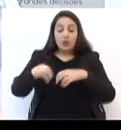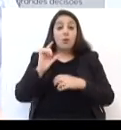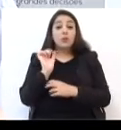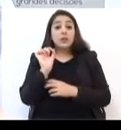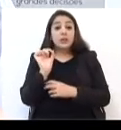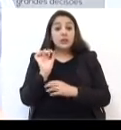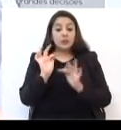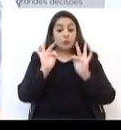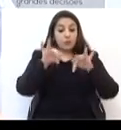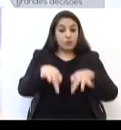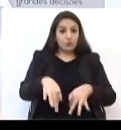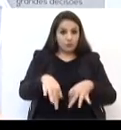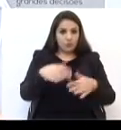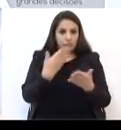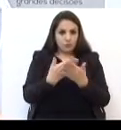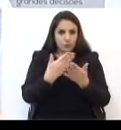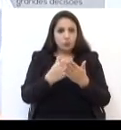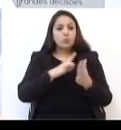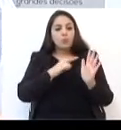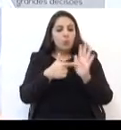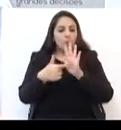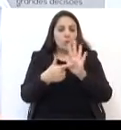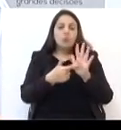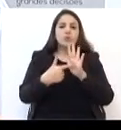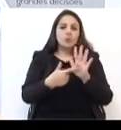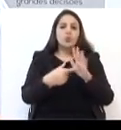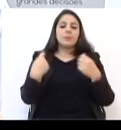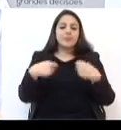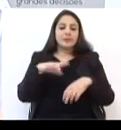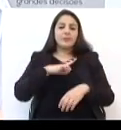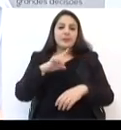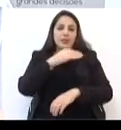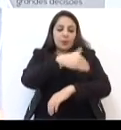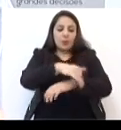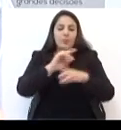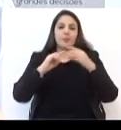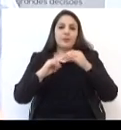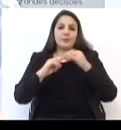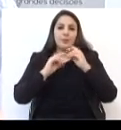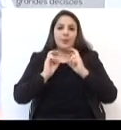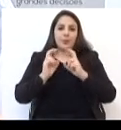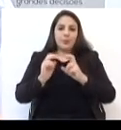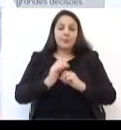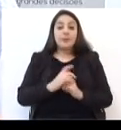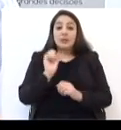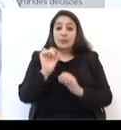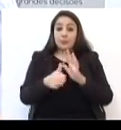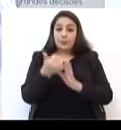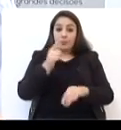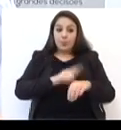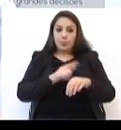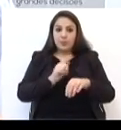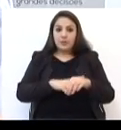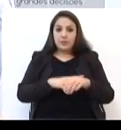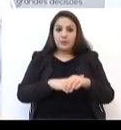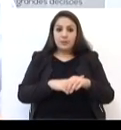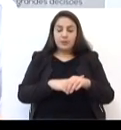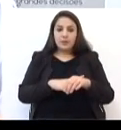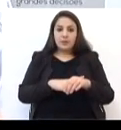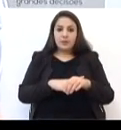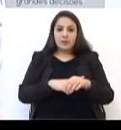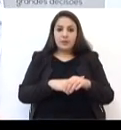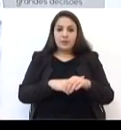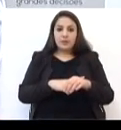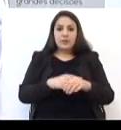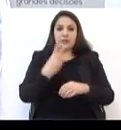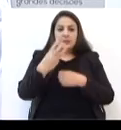conclusão desse estudo, teve o apontamento da pista preferencial. Que no primeiro momento ela seria paliativa e logo